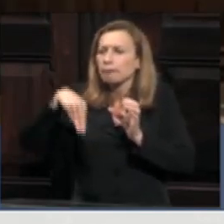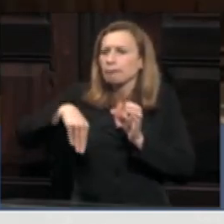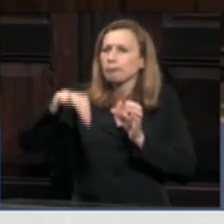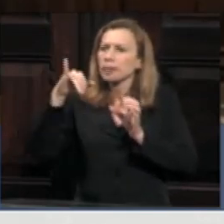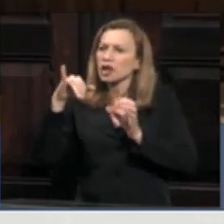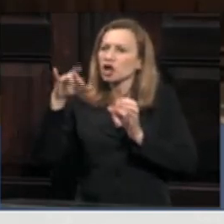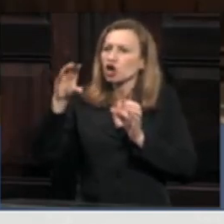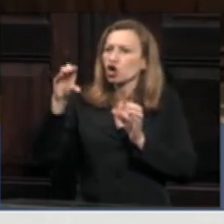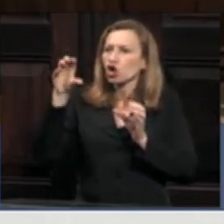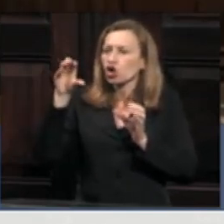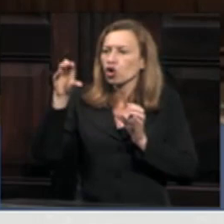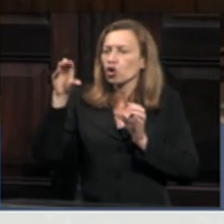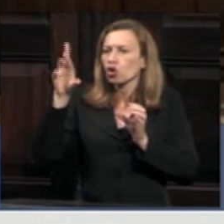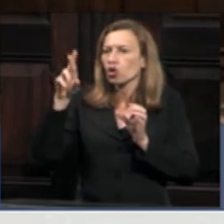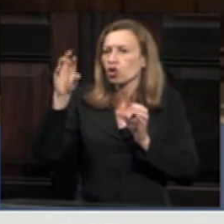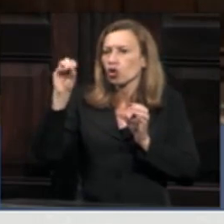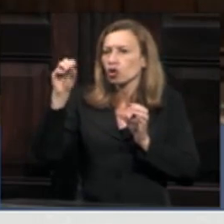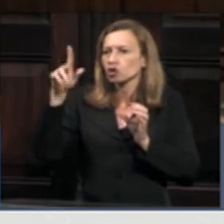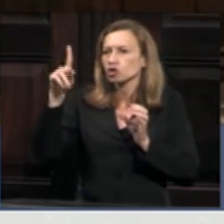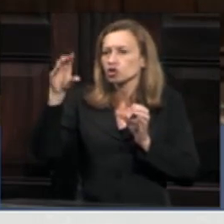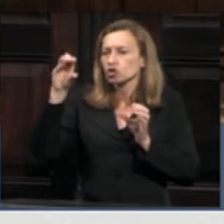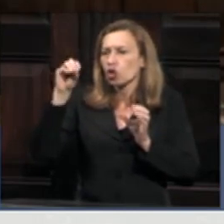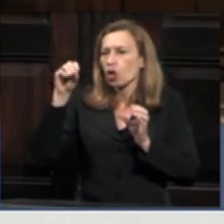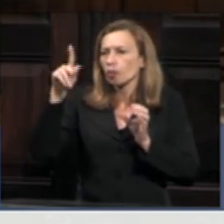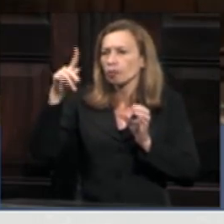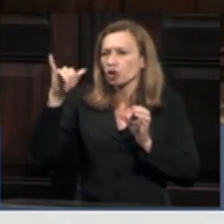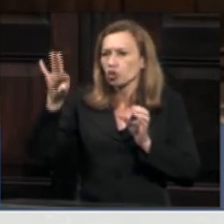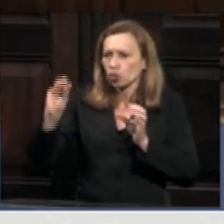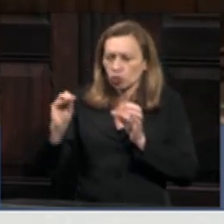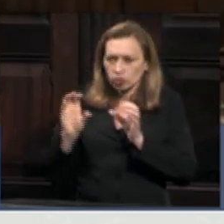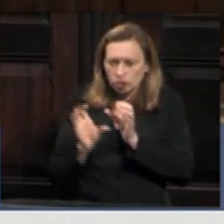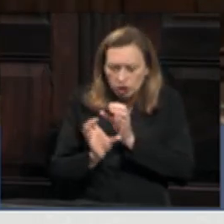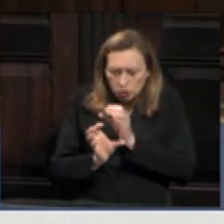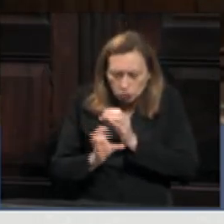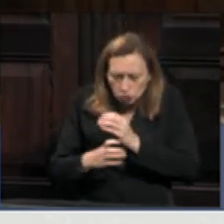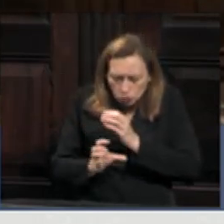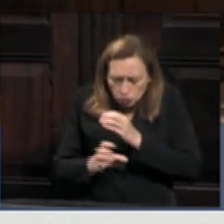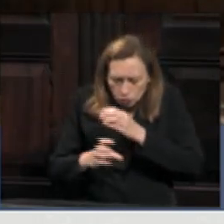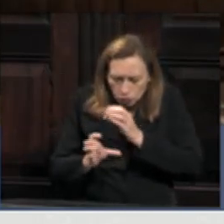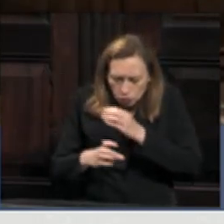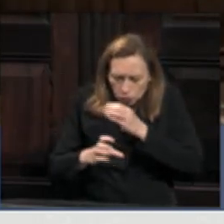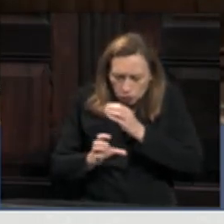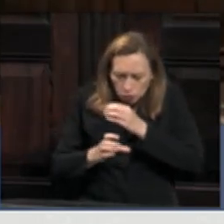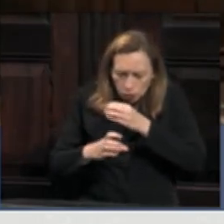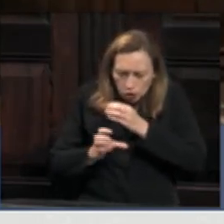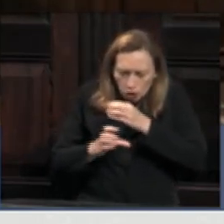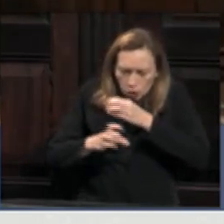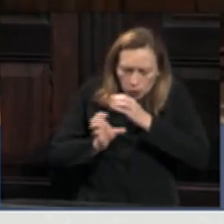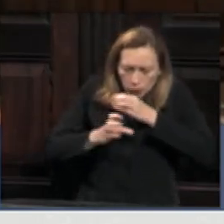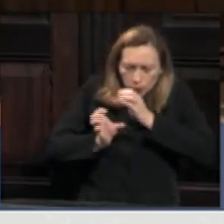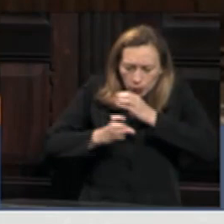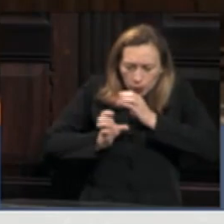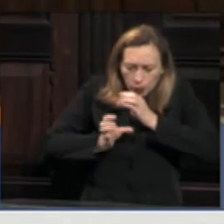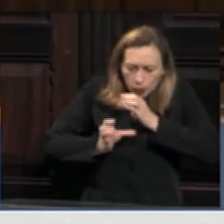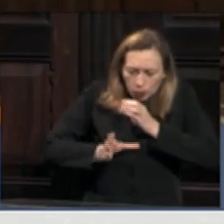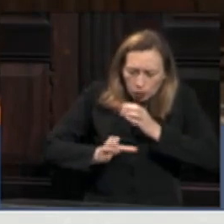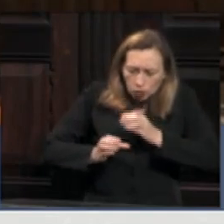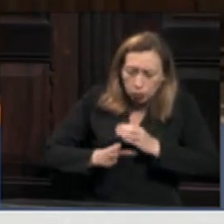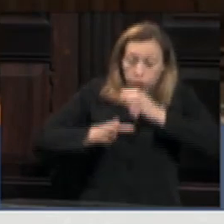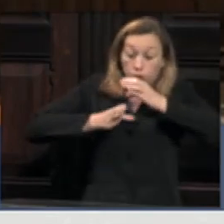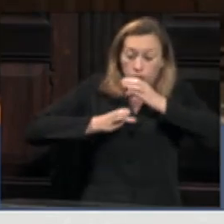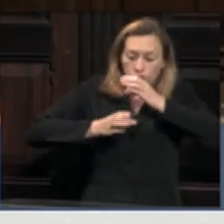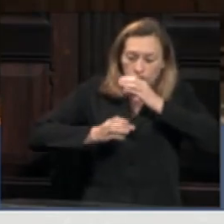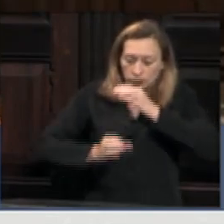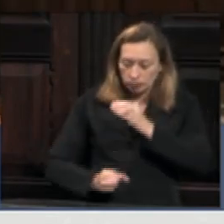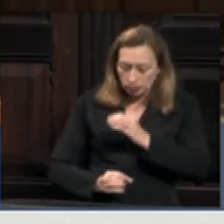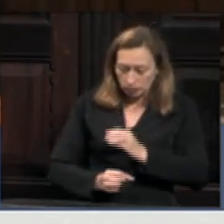tamanho com a potência muito menor. Botar lupa para cortar tudo aquilo que não gera